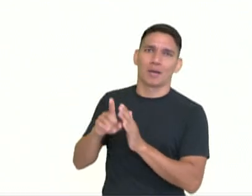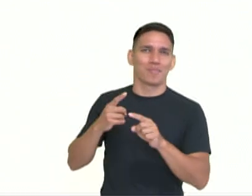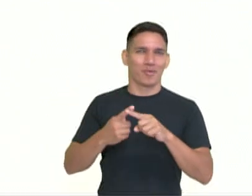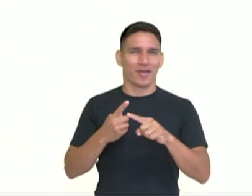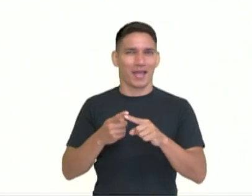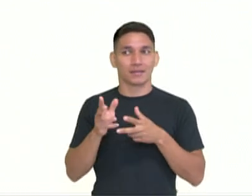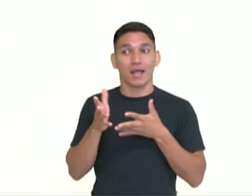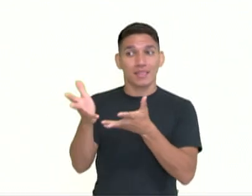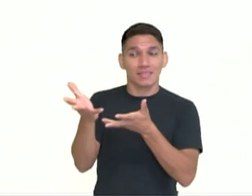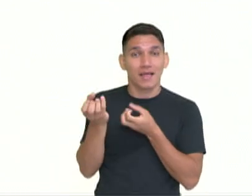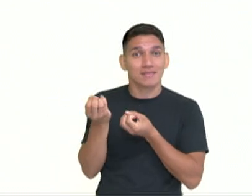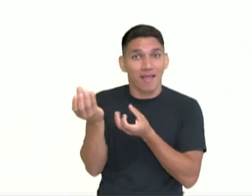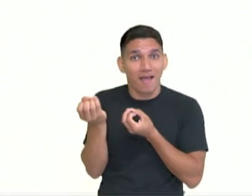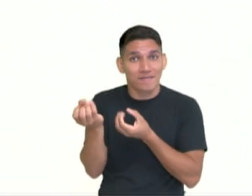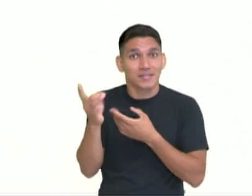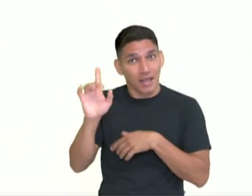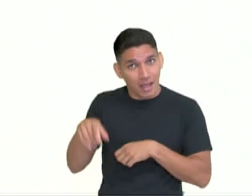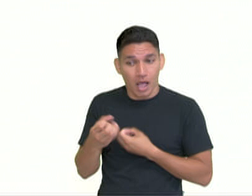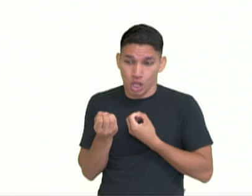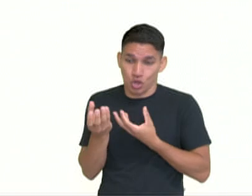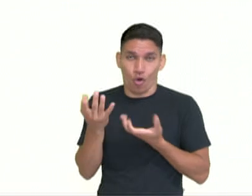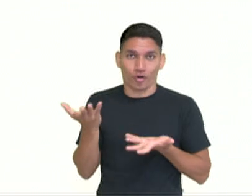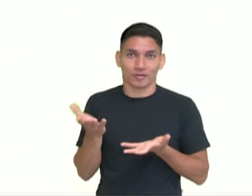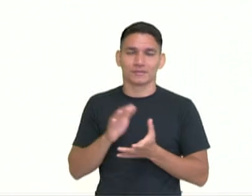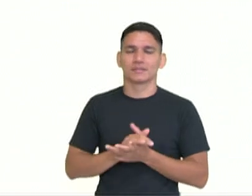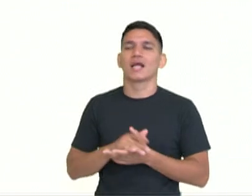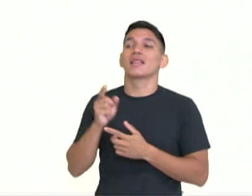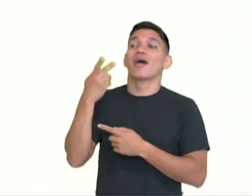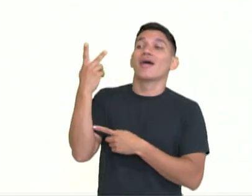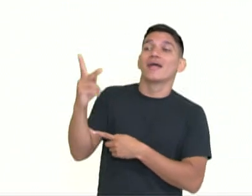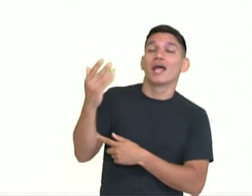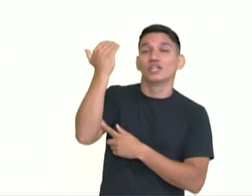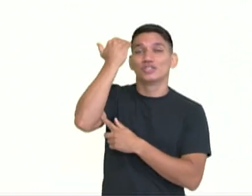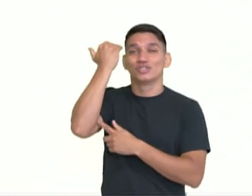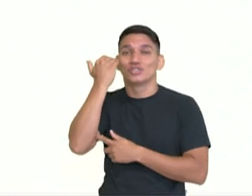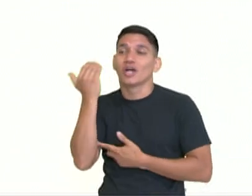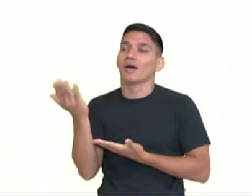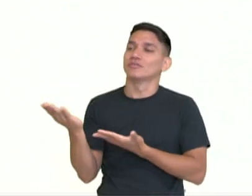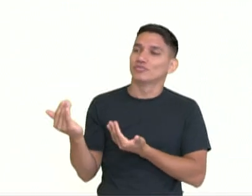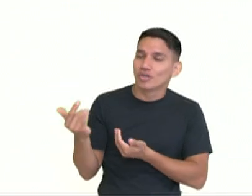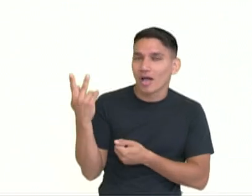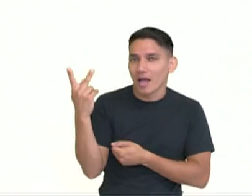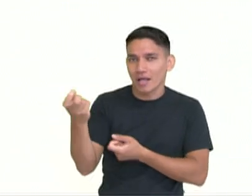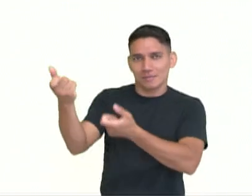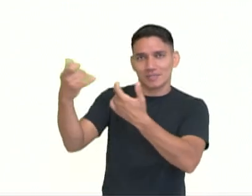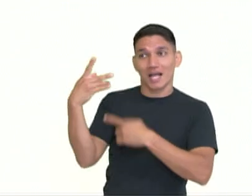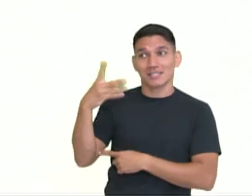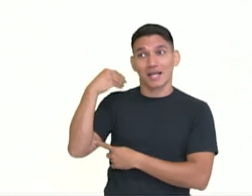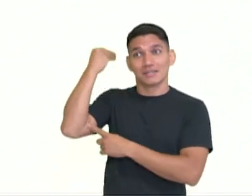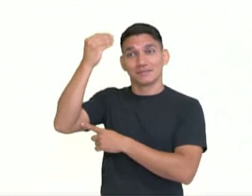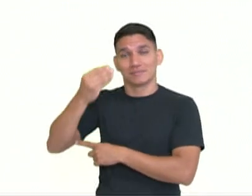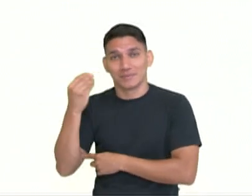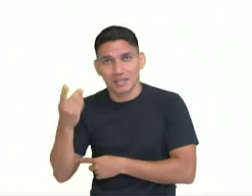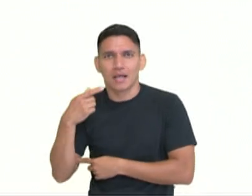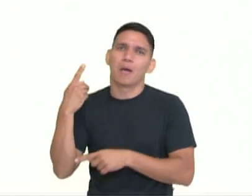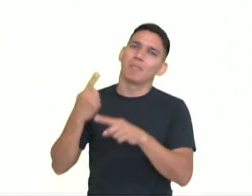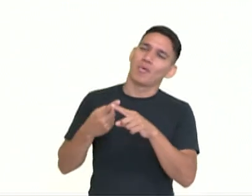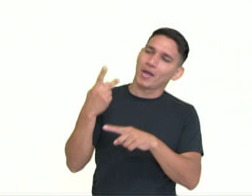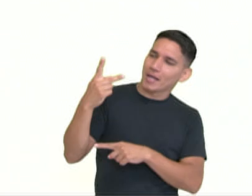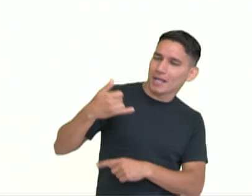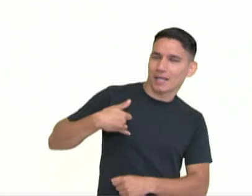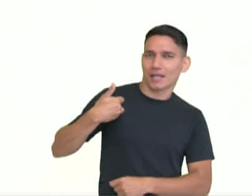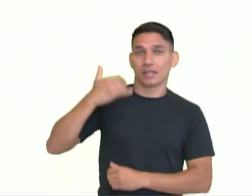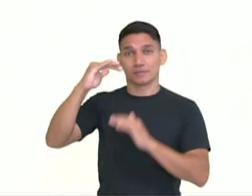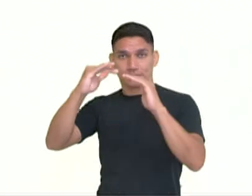ela aparece onde? Na notícia. Então, com uma jovem que dá o seu depoimento. Lembrando que uma jovem que, por ser menor de